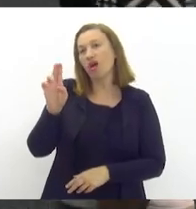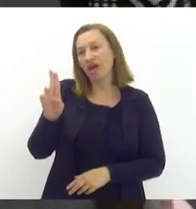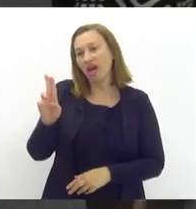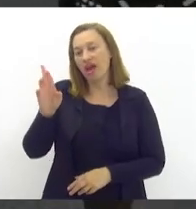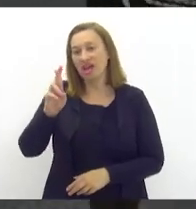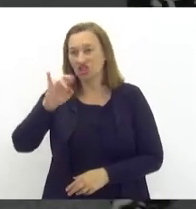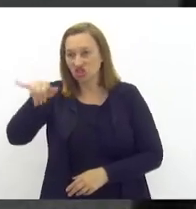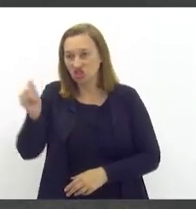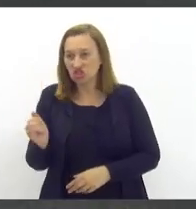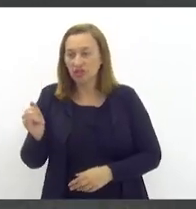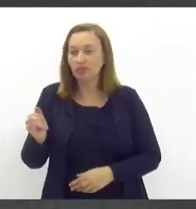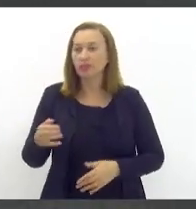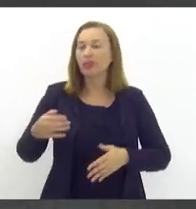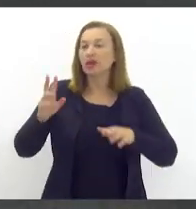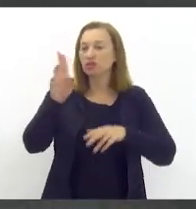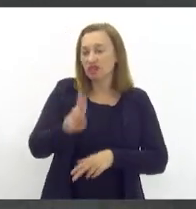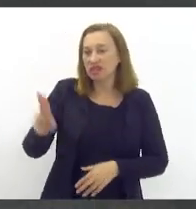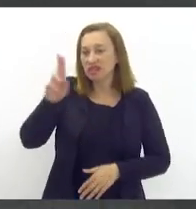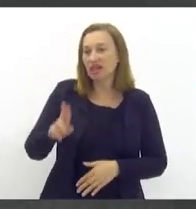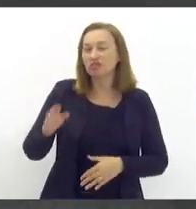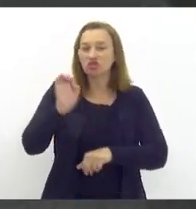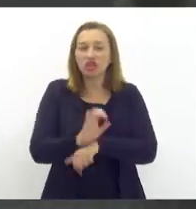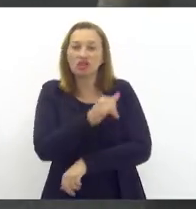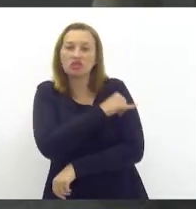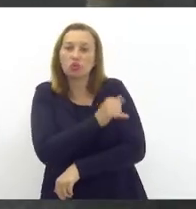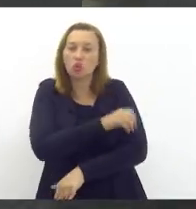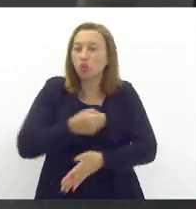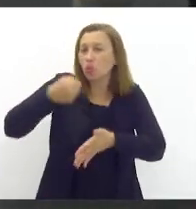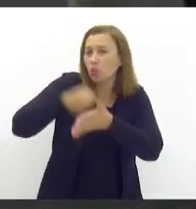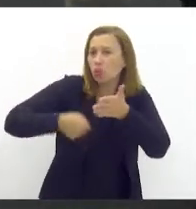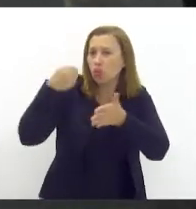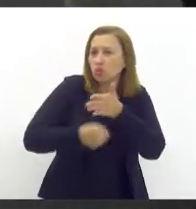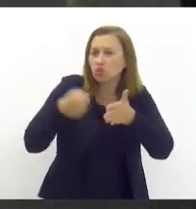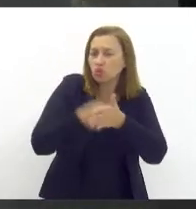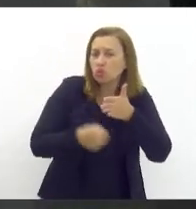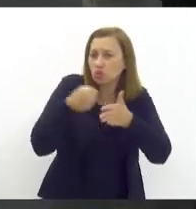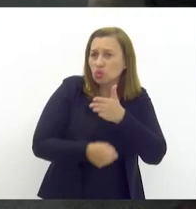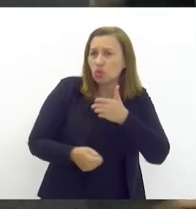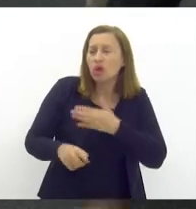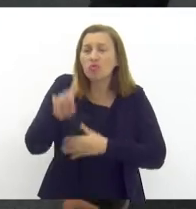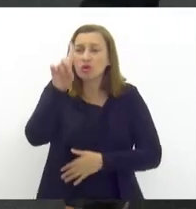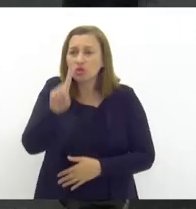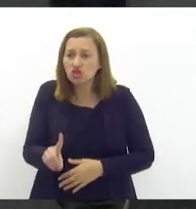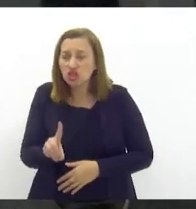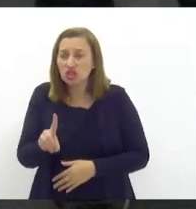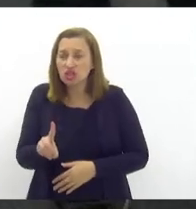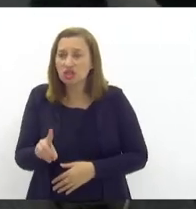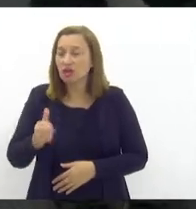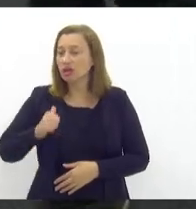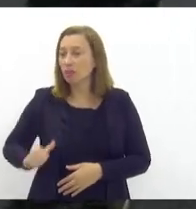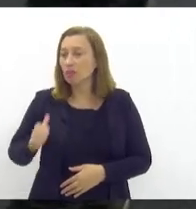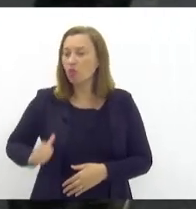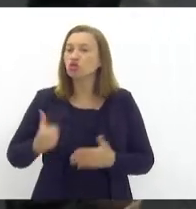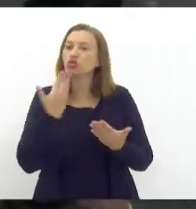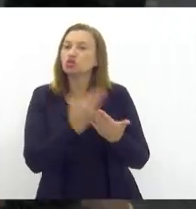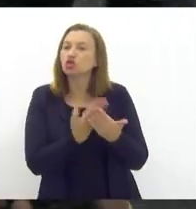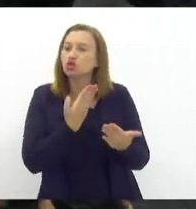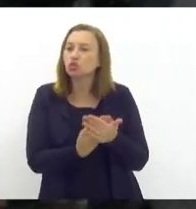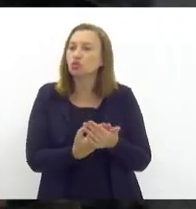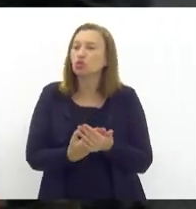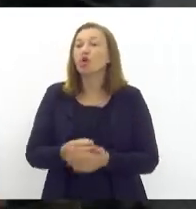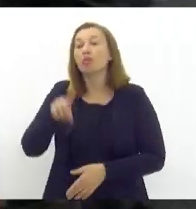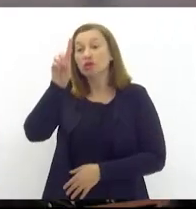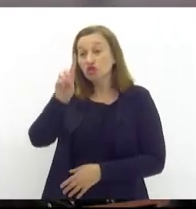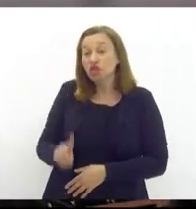esse que são lutadores e lutadoras por, pela garantia das bolsas de estudo, pela